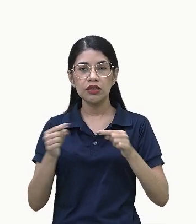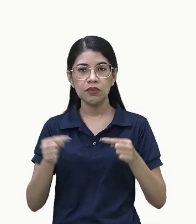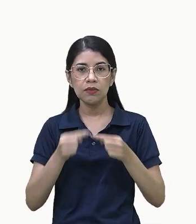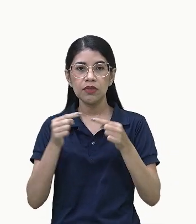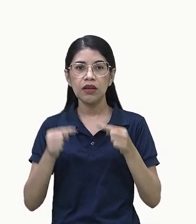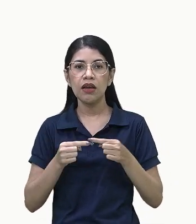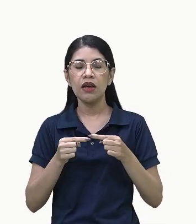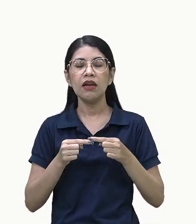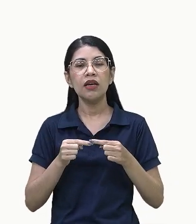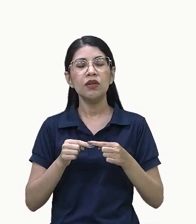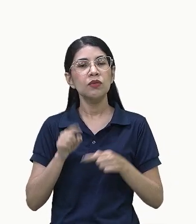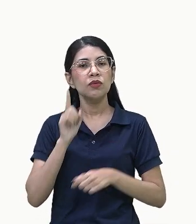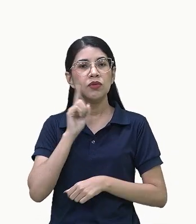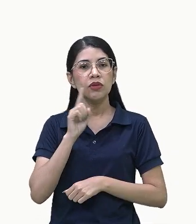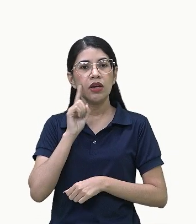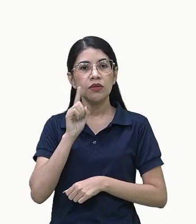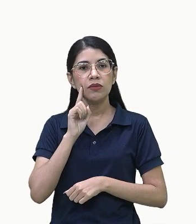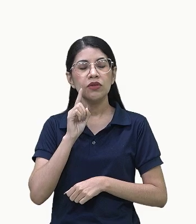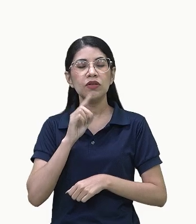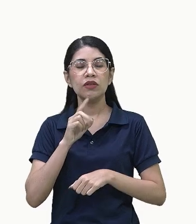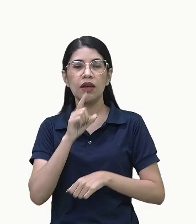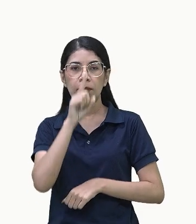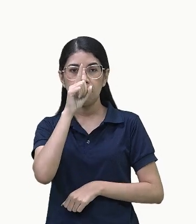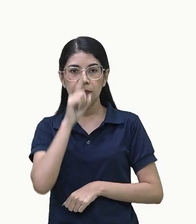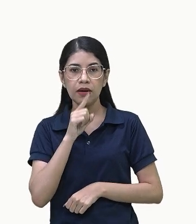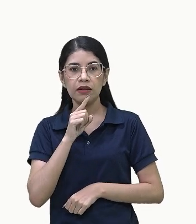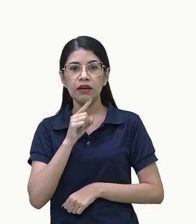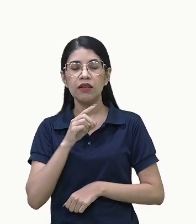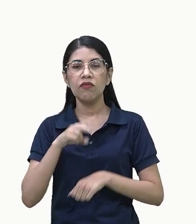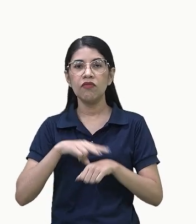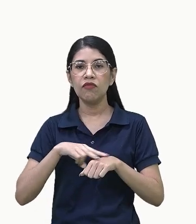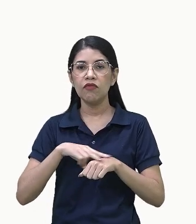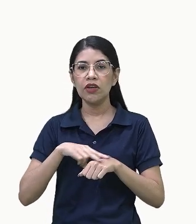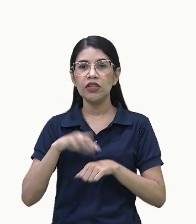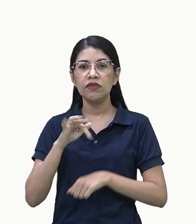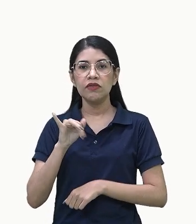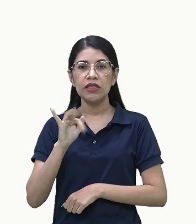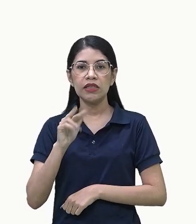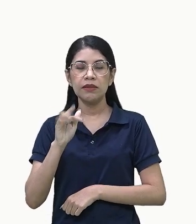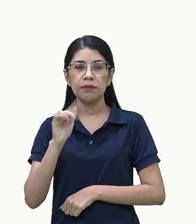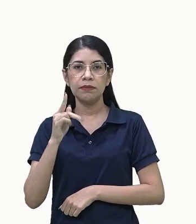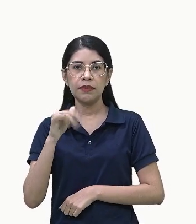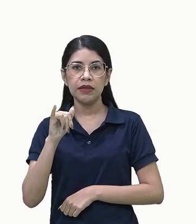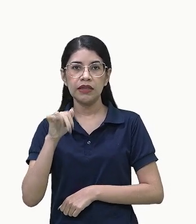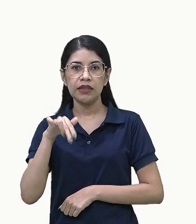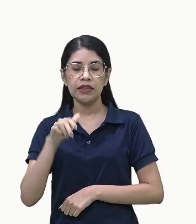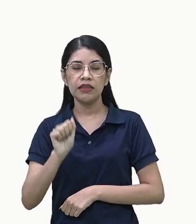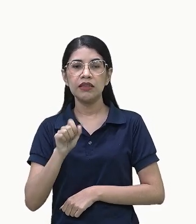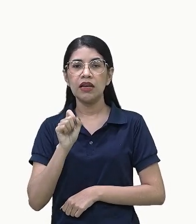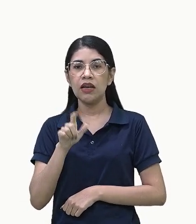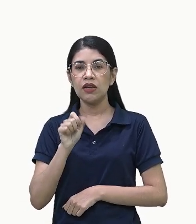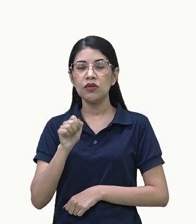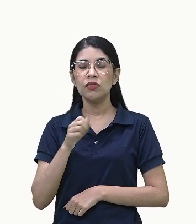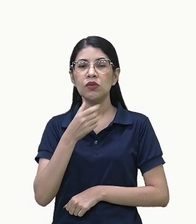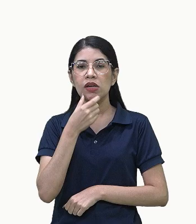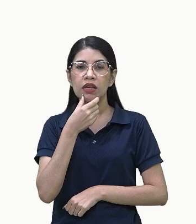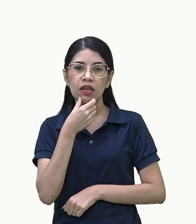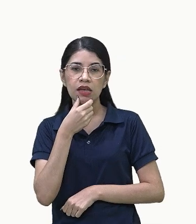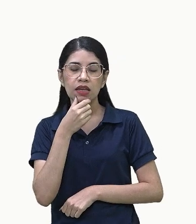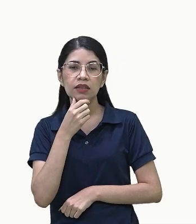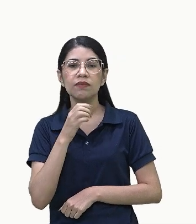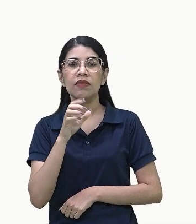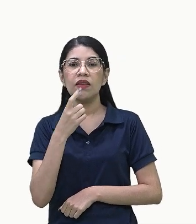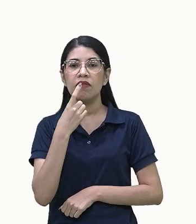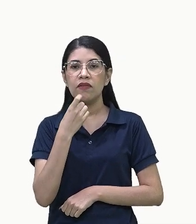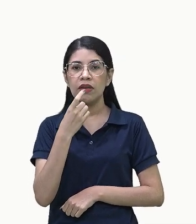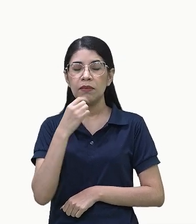Estados Unidos, verde são as Filipinas, azul Reino Unido, vermelho Índia e em